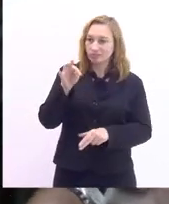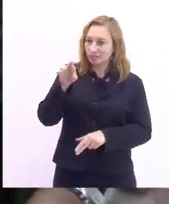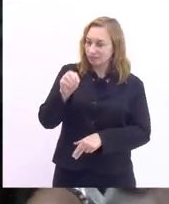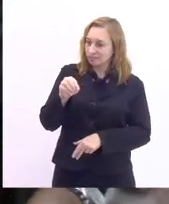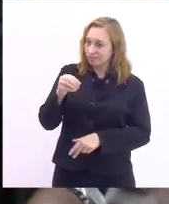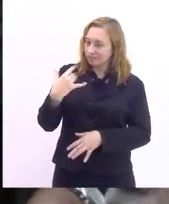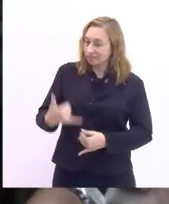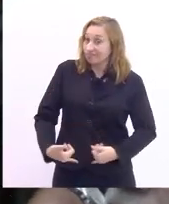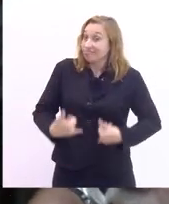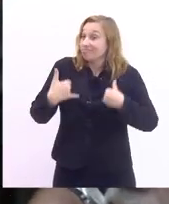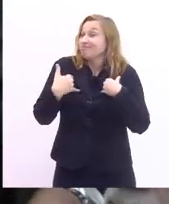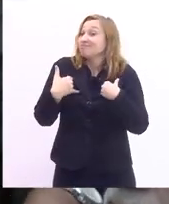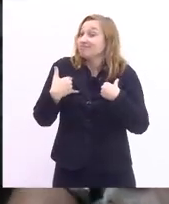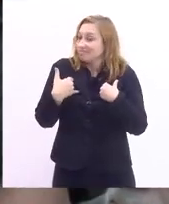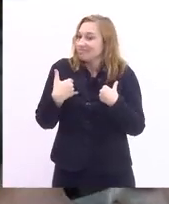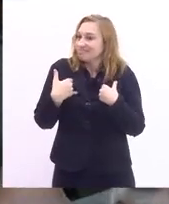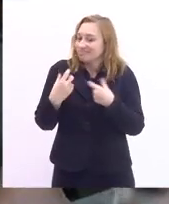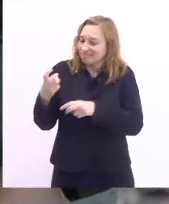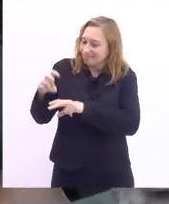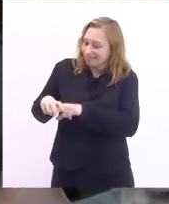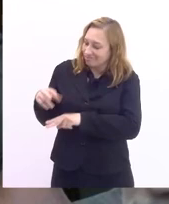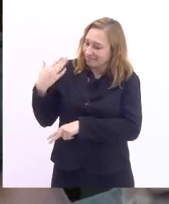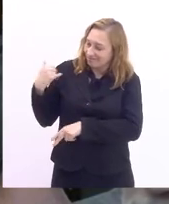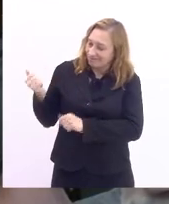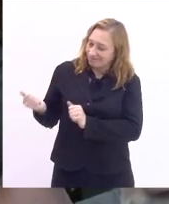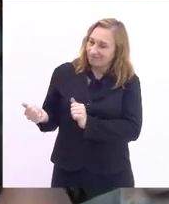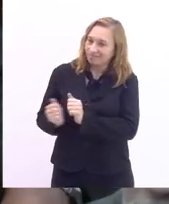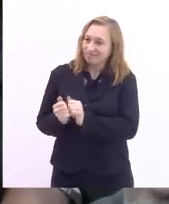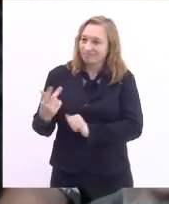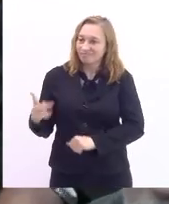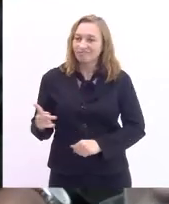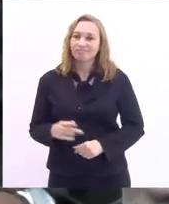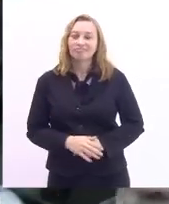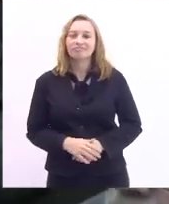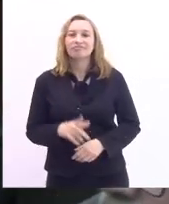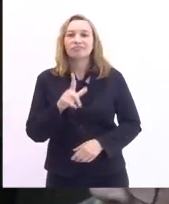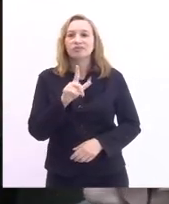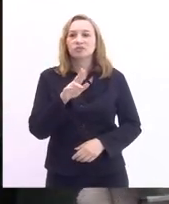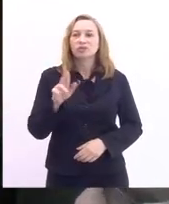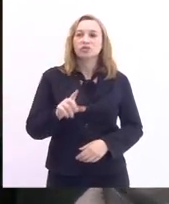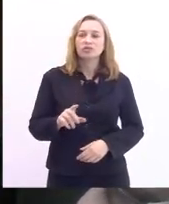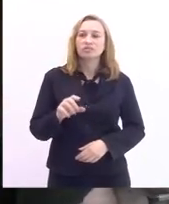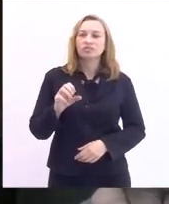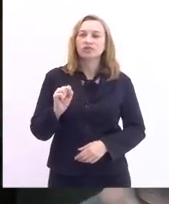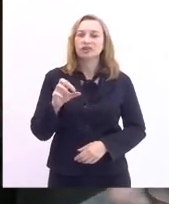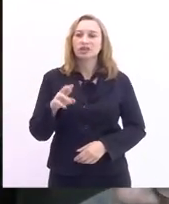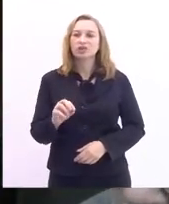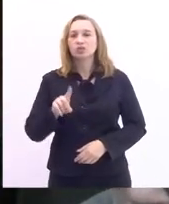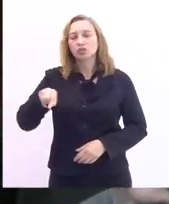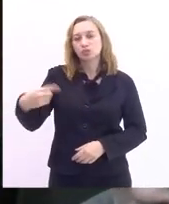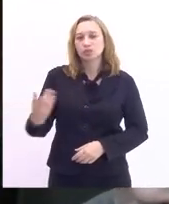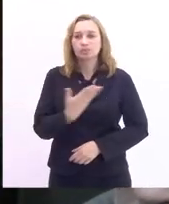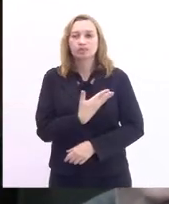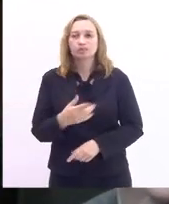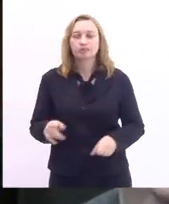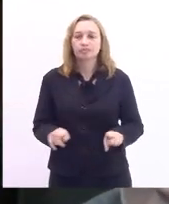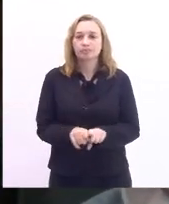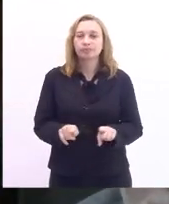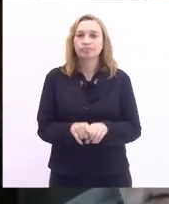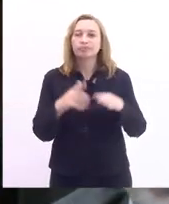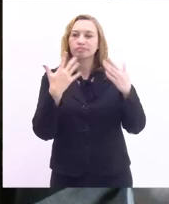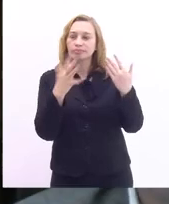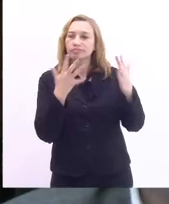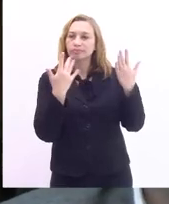que eu tenho uma honra de sentar ao lado dele Luiz Sérgio e demais companheiros aqui quero aqui